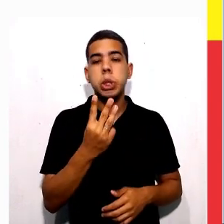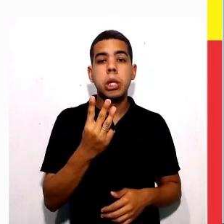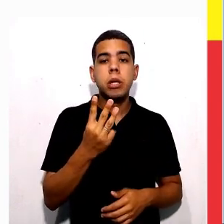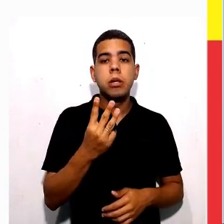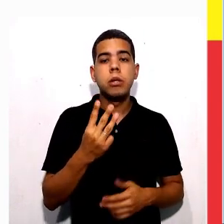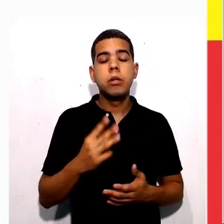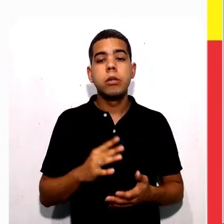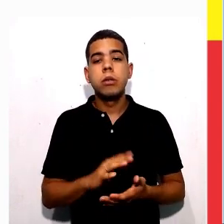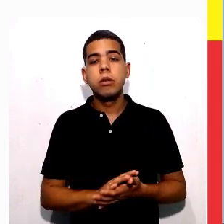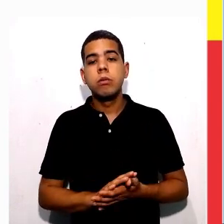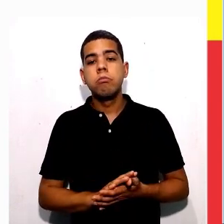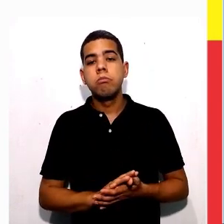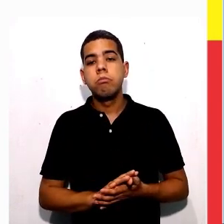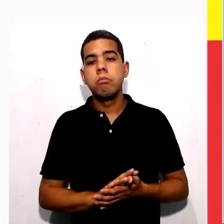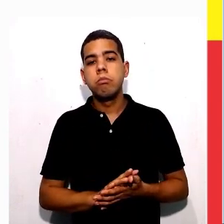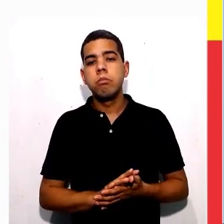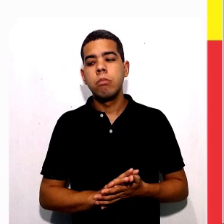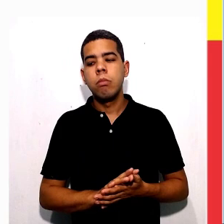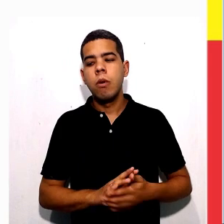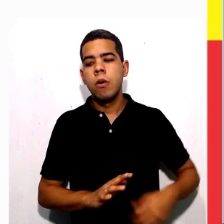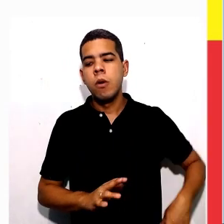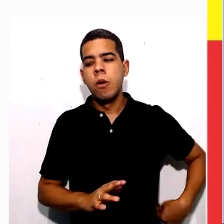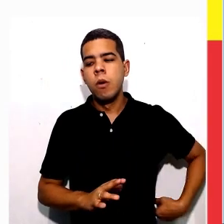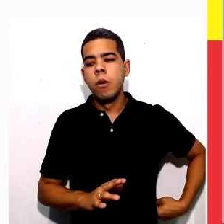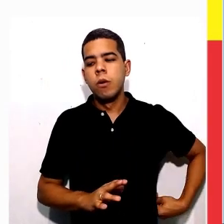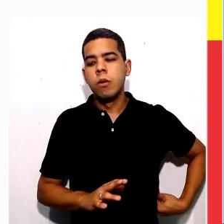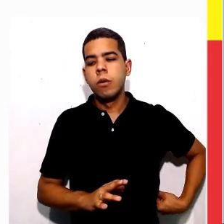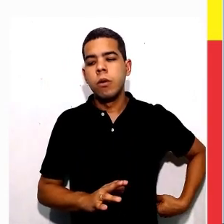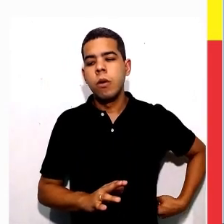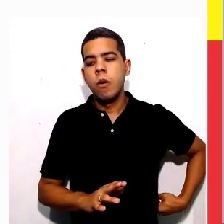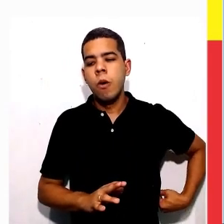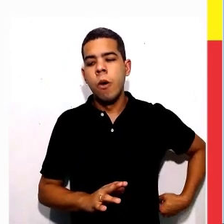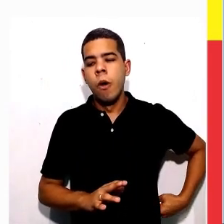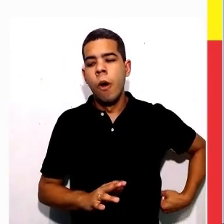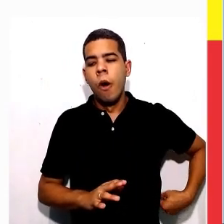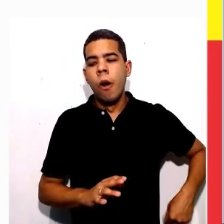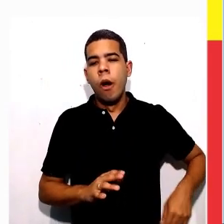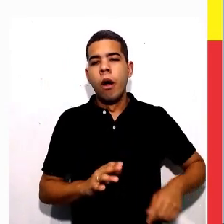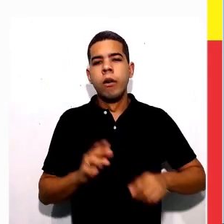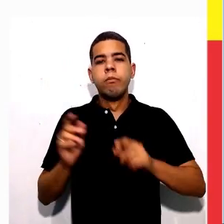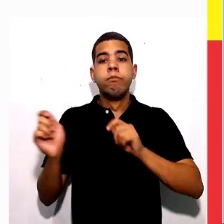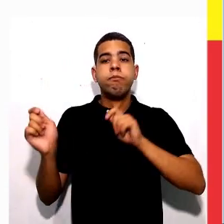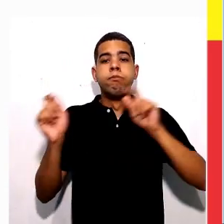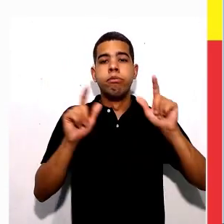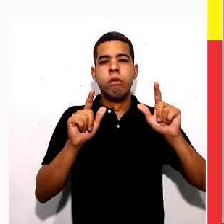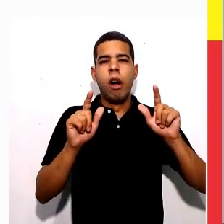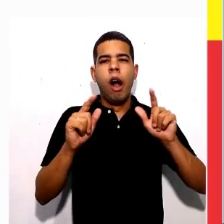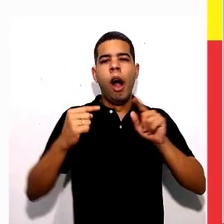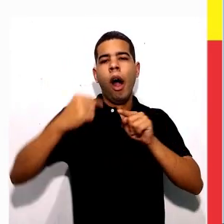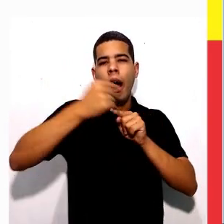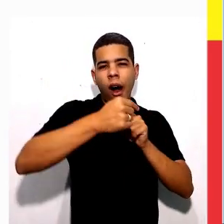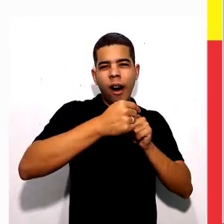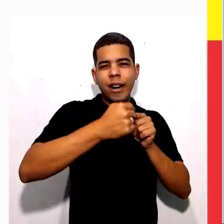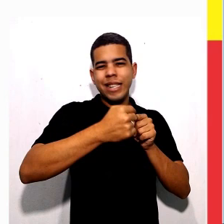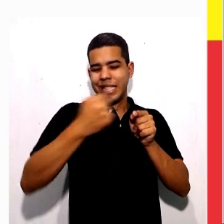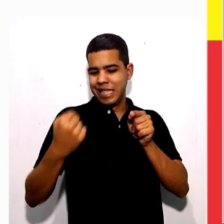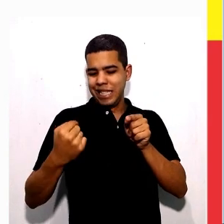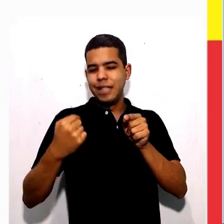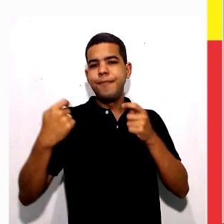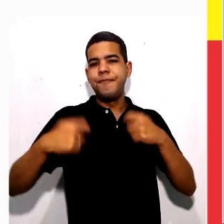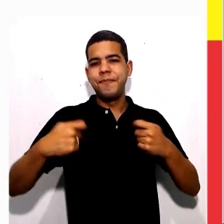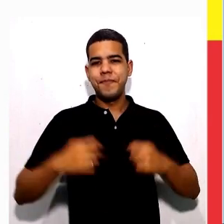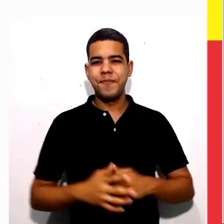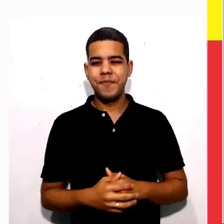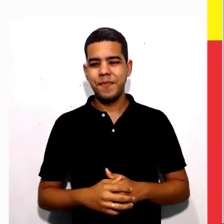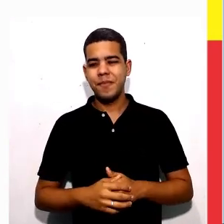3. Então veja que para determinar a próxima peça do dominó, a gente precisa saber da anterior.